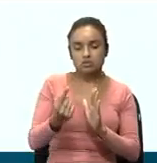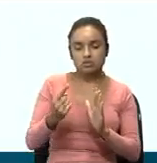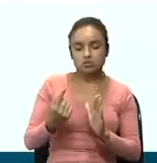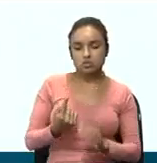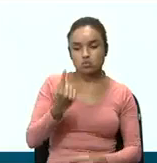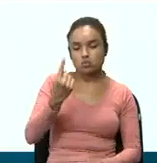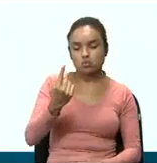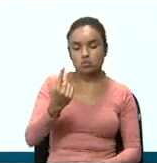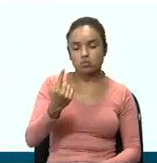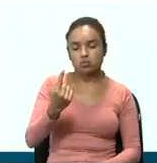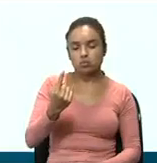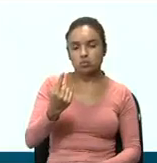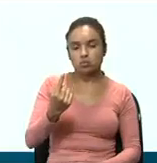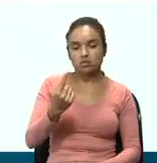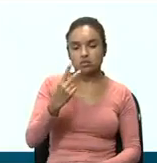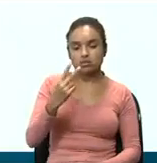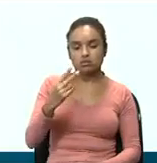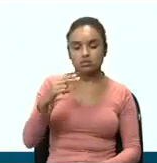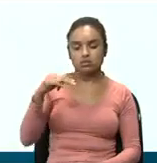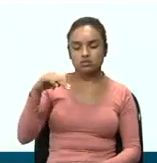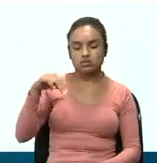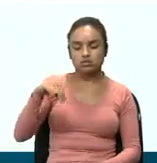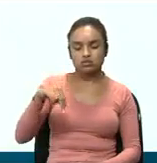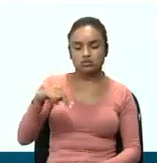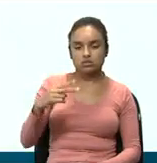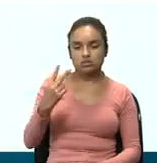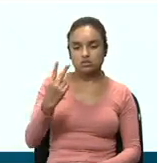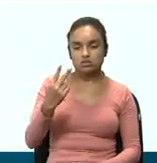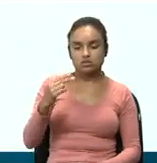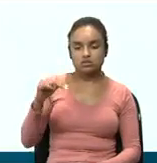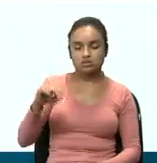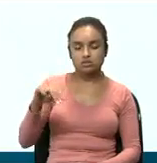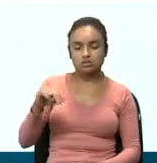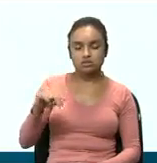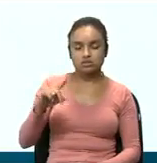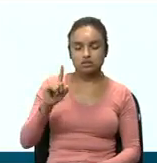sobre 2n também é